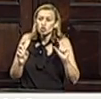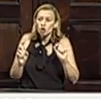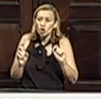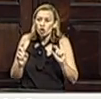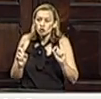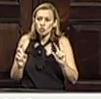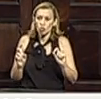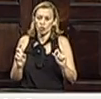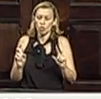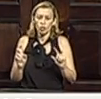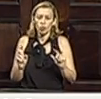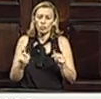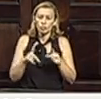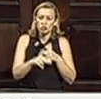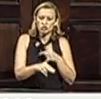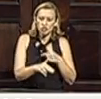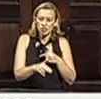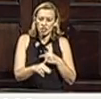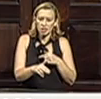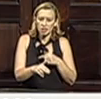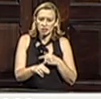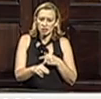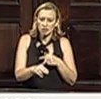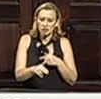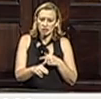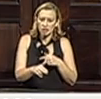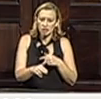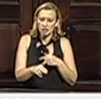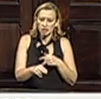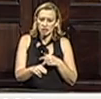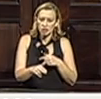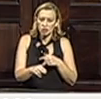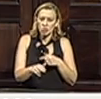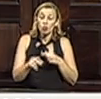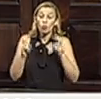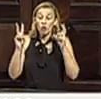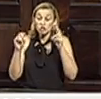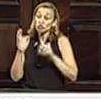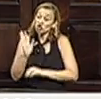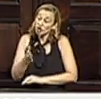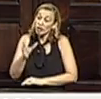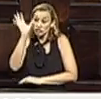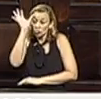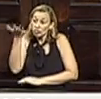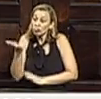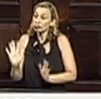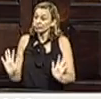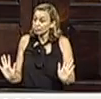parcela sobre a qual já havíamos deliberado. Somente isso.